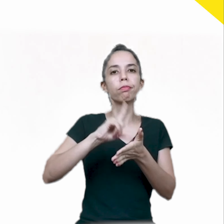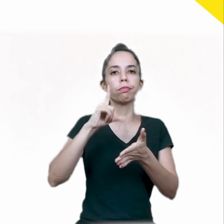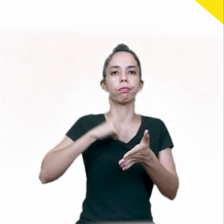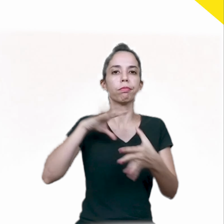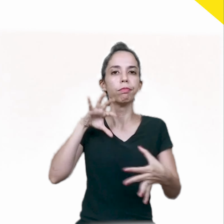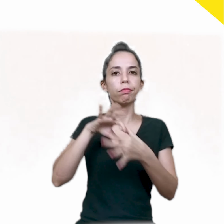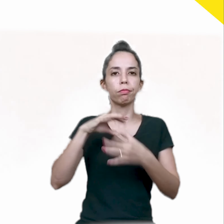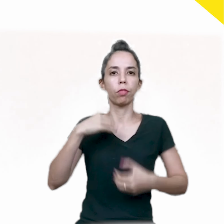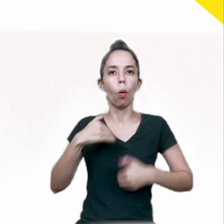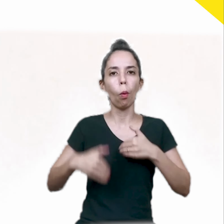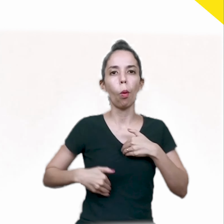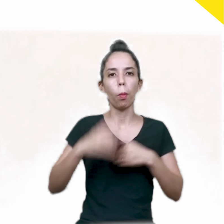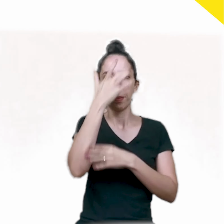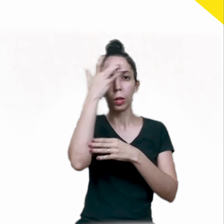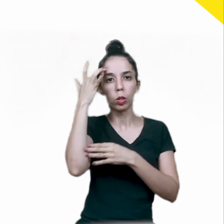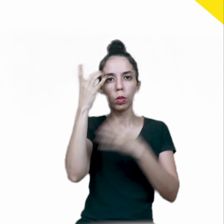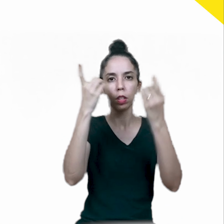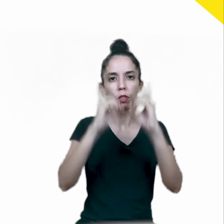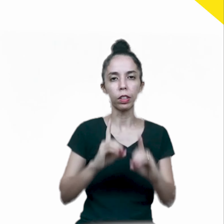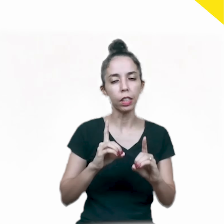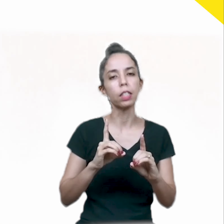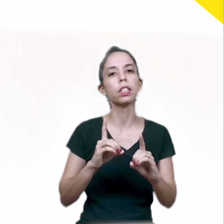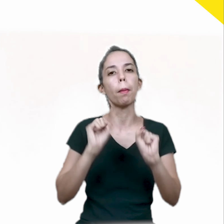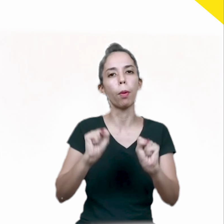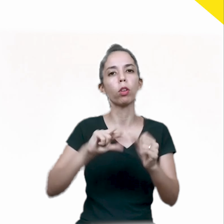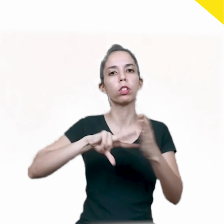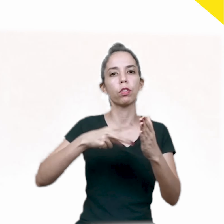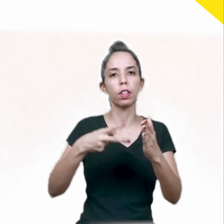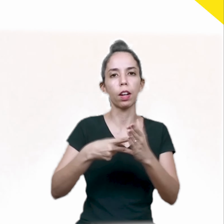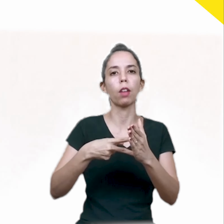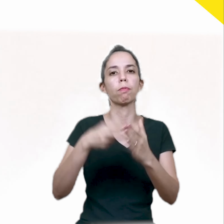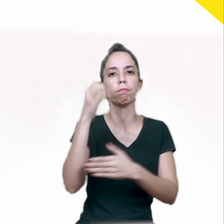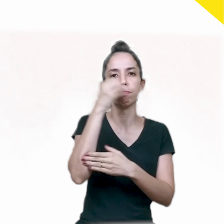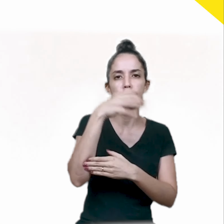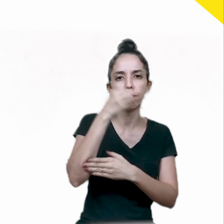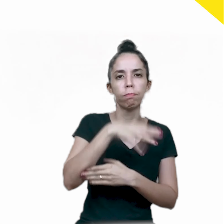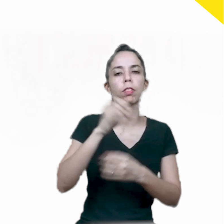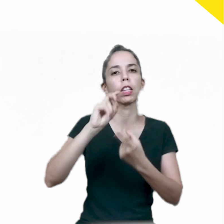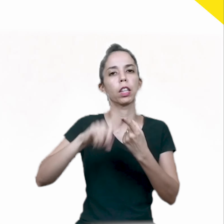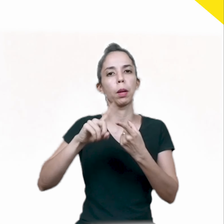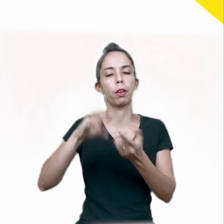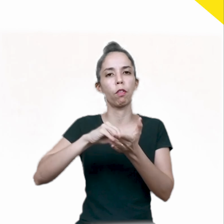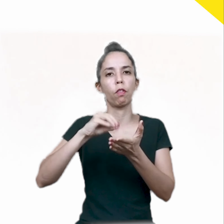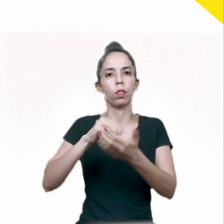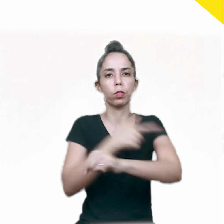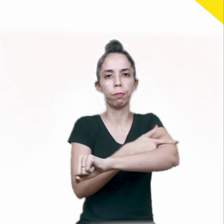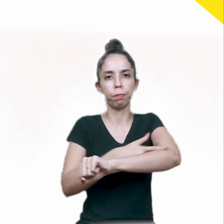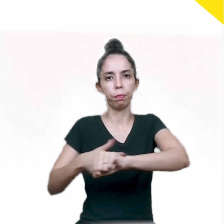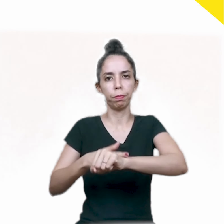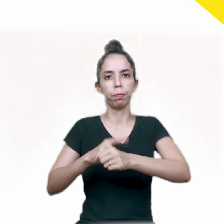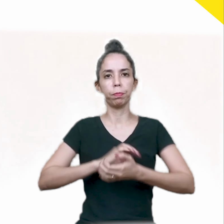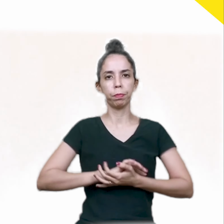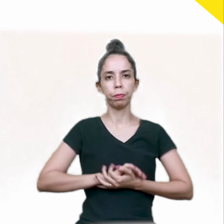Ela é uma extensão do corpo da pessoa com deficiência E isso pode ser uma ação invasiva, mal educada e agressiva